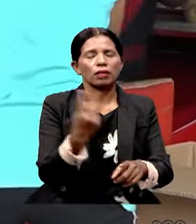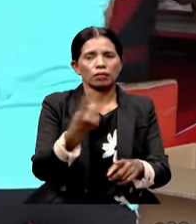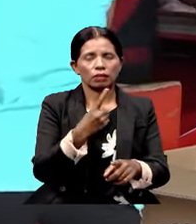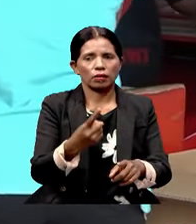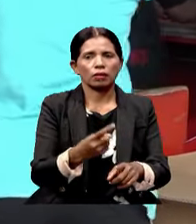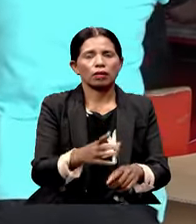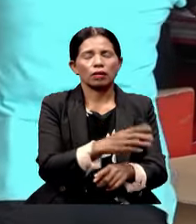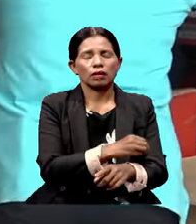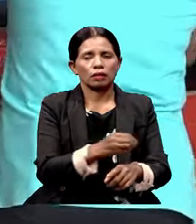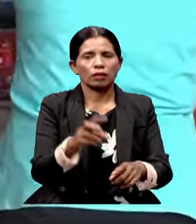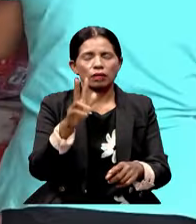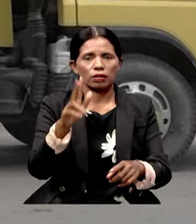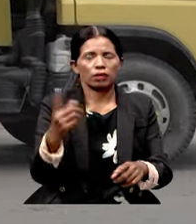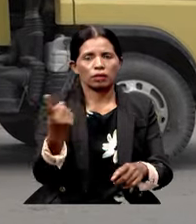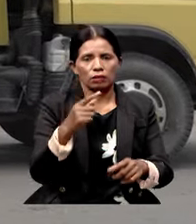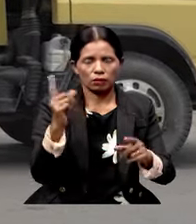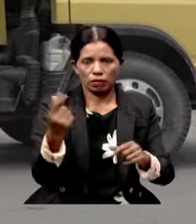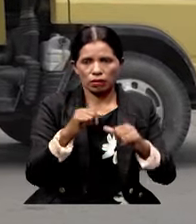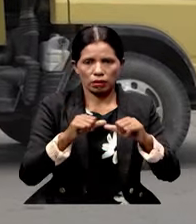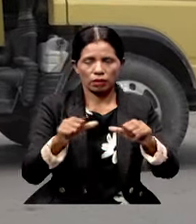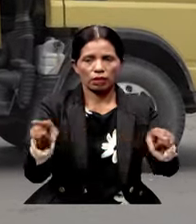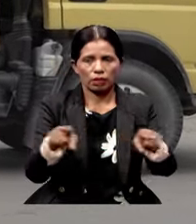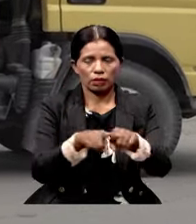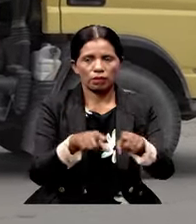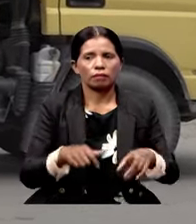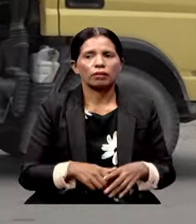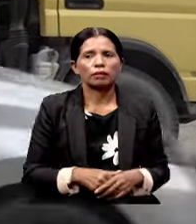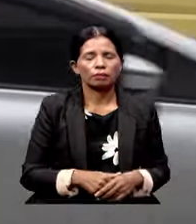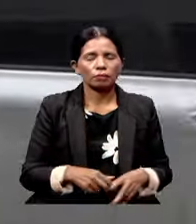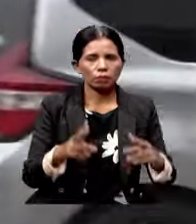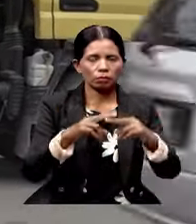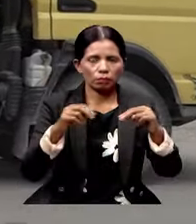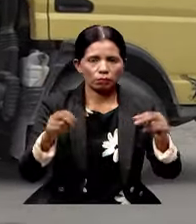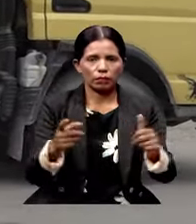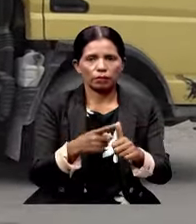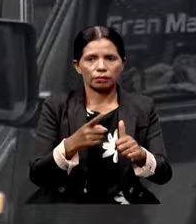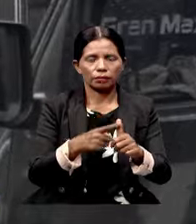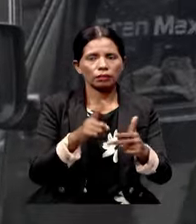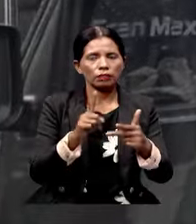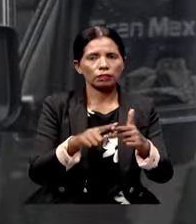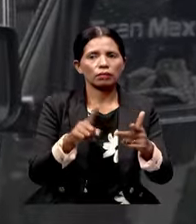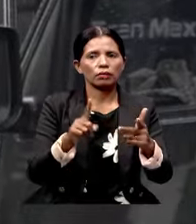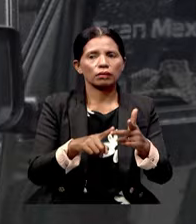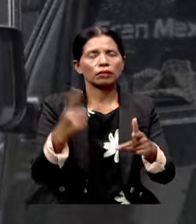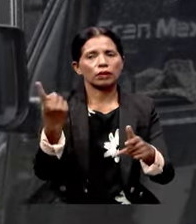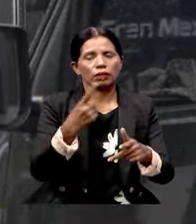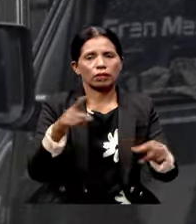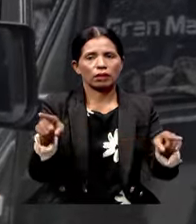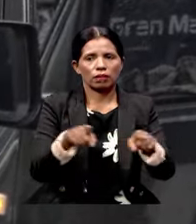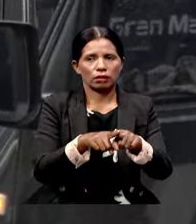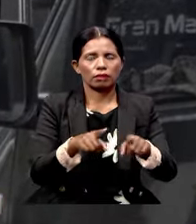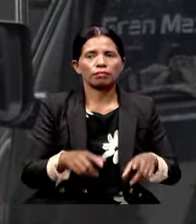no trimestre da toluk mos continua mantein. Folin mantolung ia trimestre da hulu da rua no da toluk na fatin